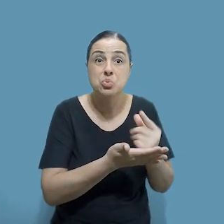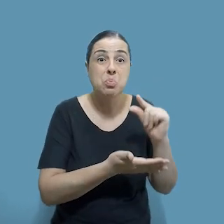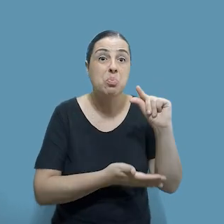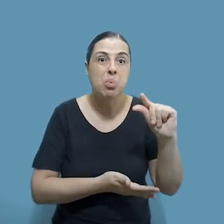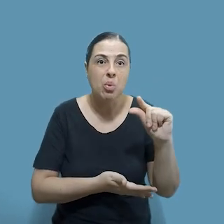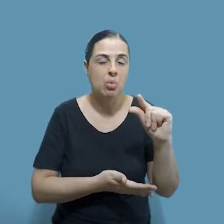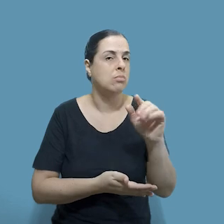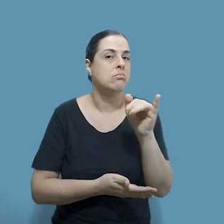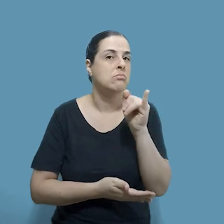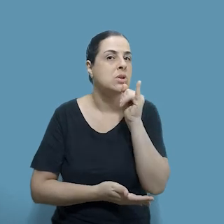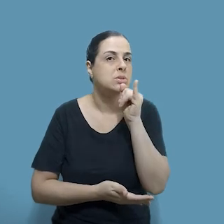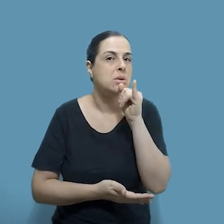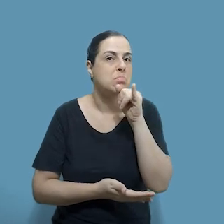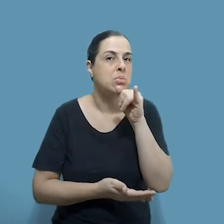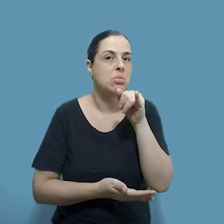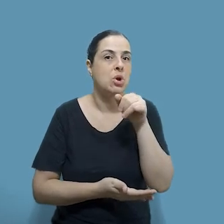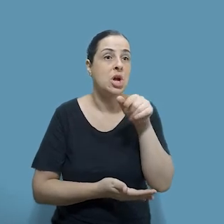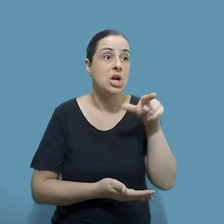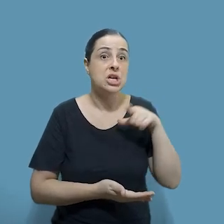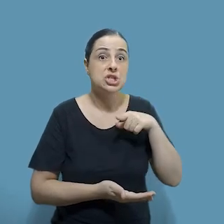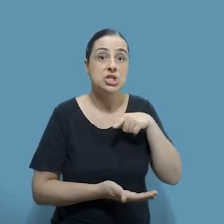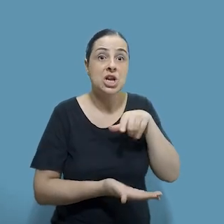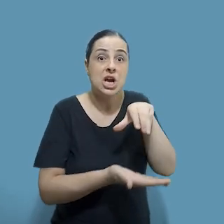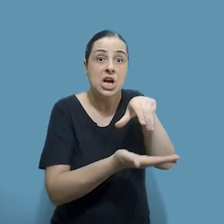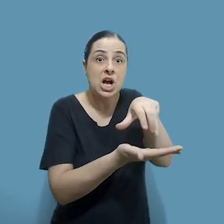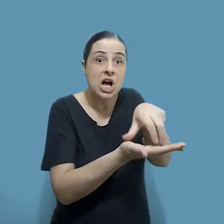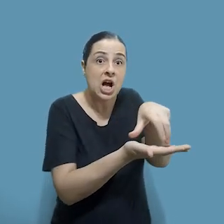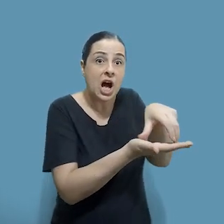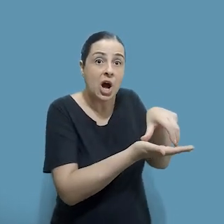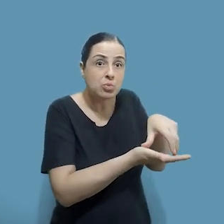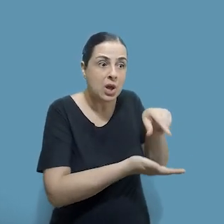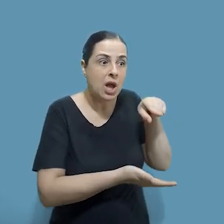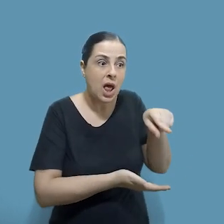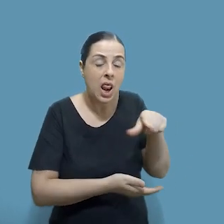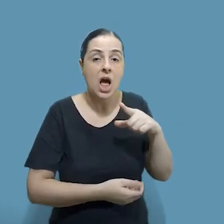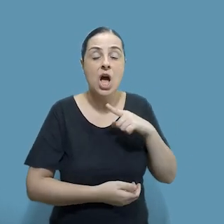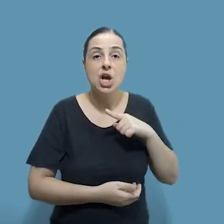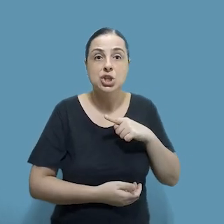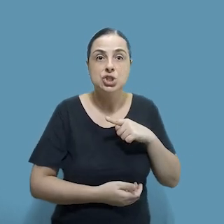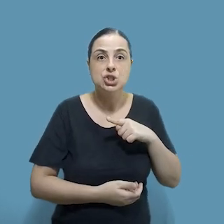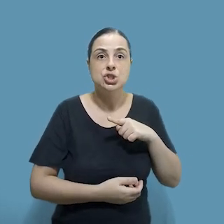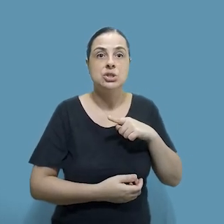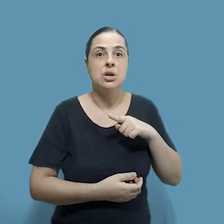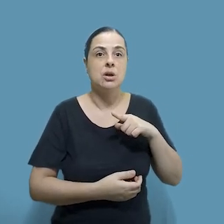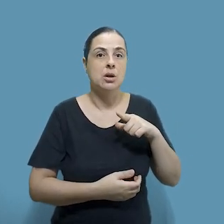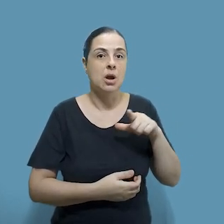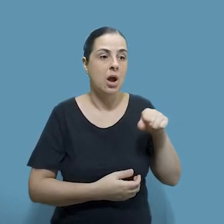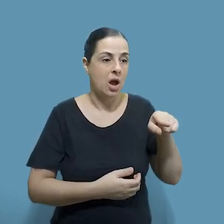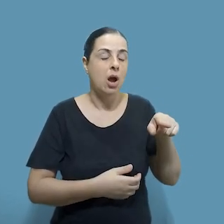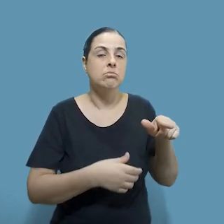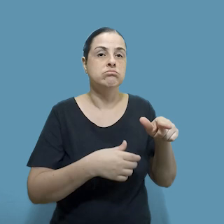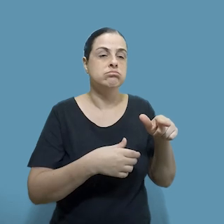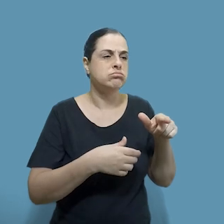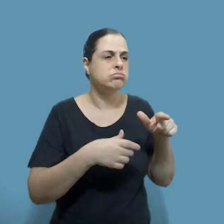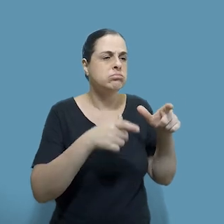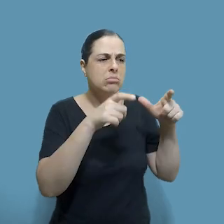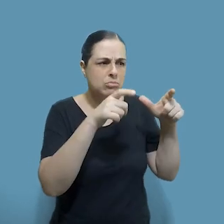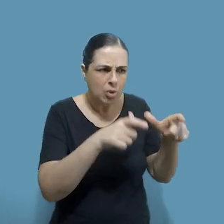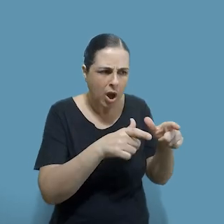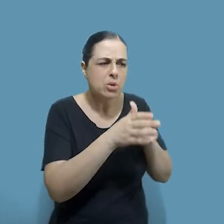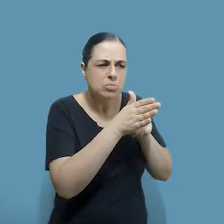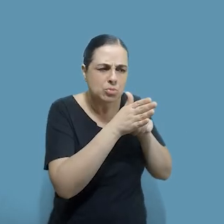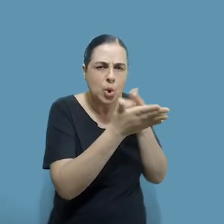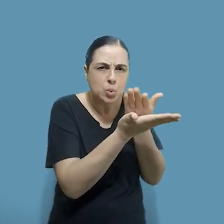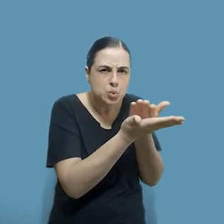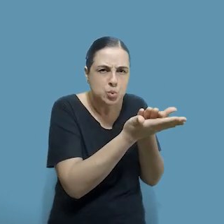que tinha uma alta incidência de tracoma. Então, se estudava aquela aldeia, mas você não